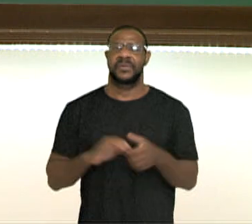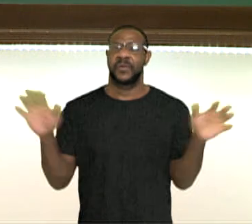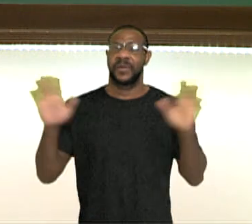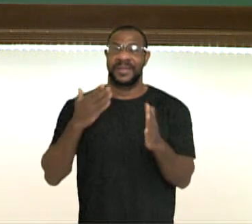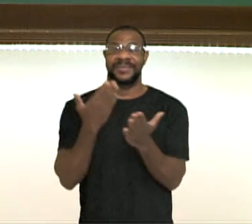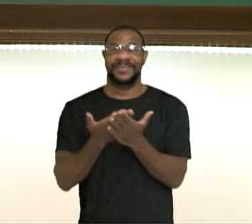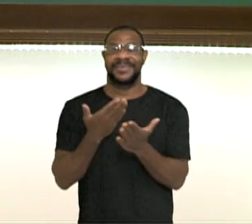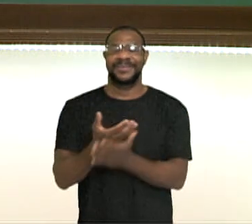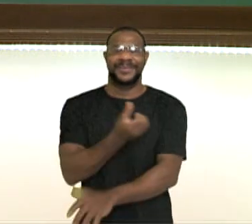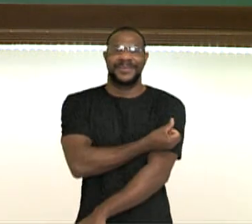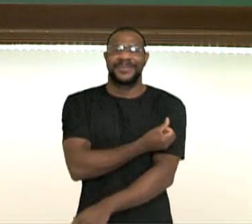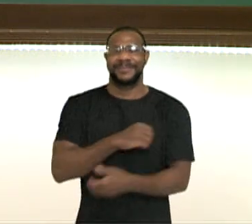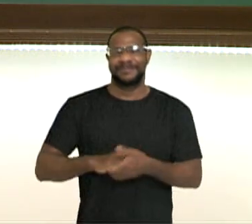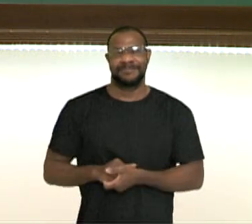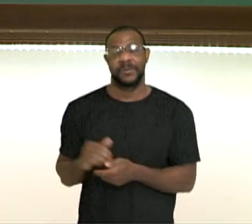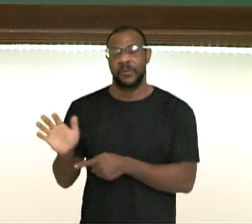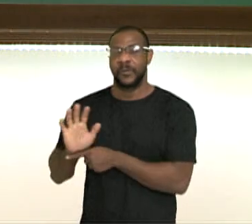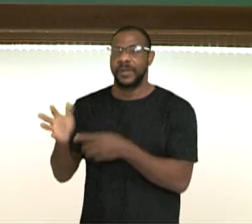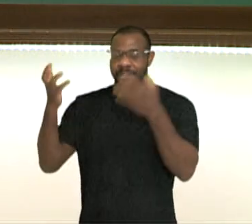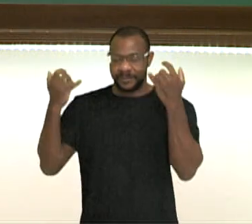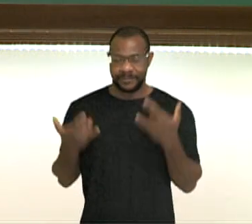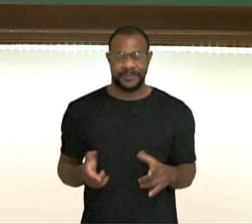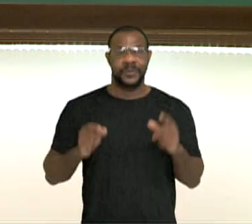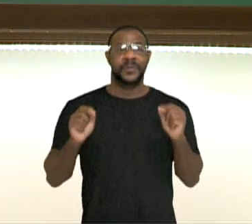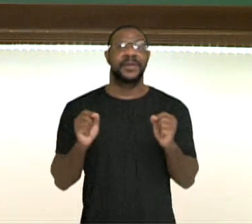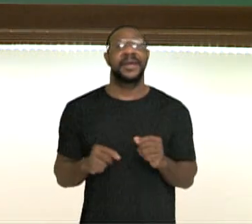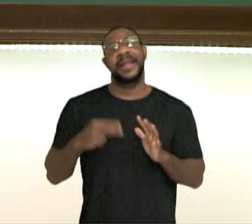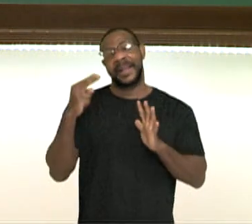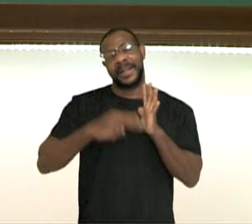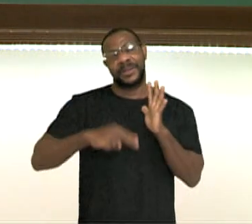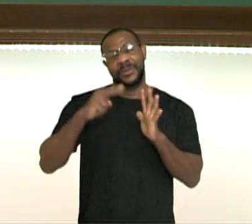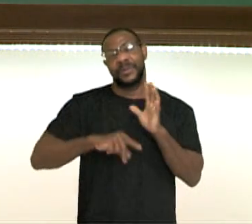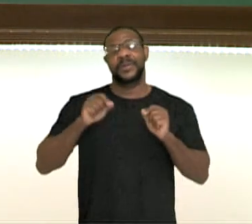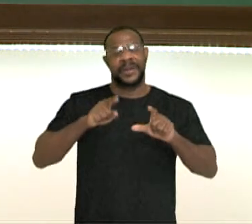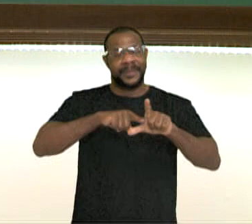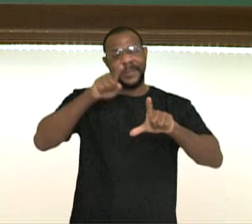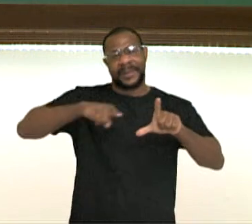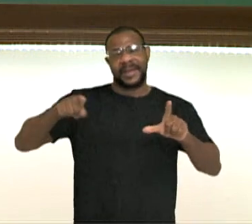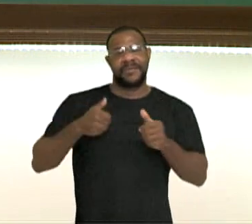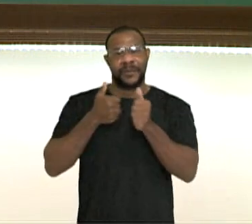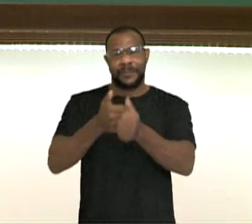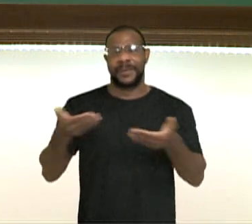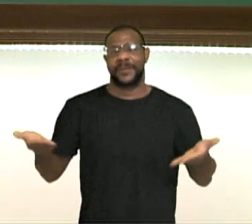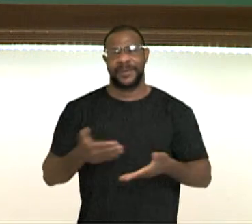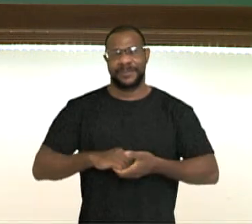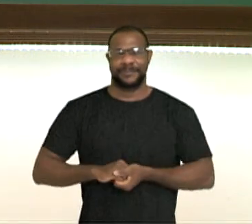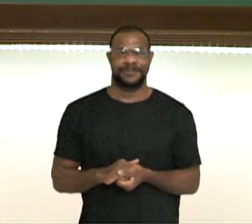Olá, estudantes do sexto ano. Neste vídeo vamos falar sobre leitura de gráfico. Acompanhe aqui comigo então.